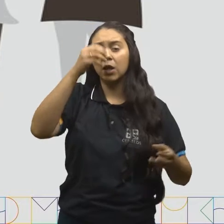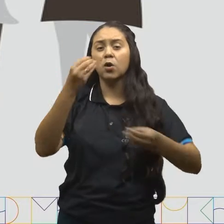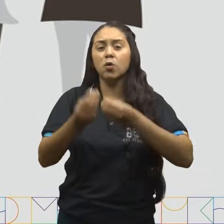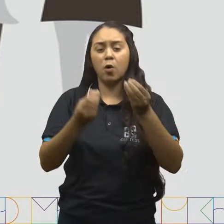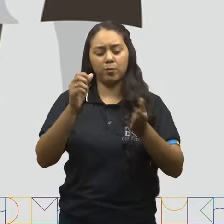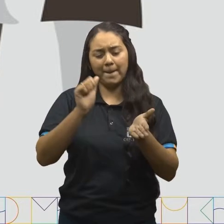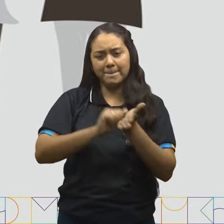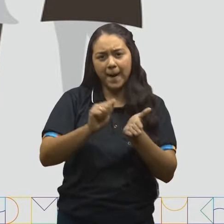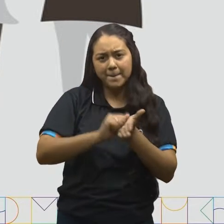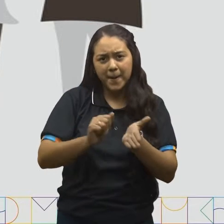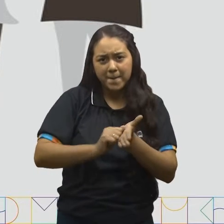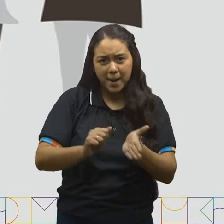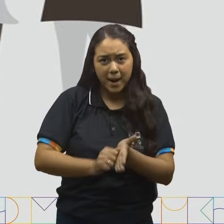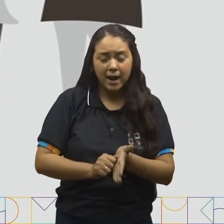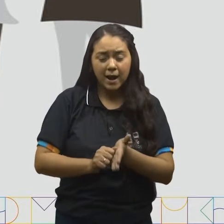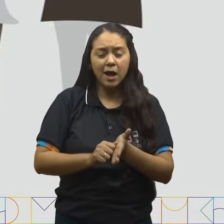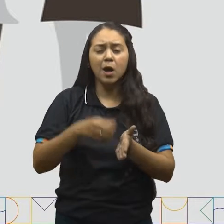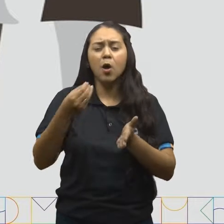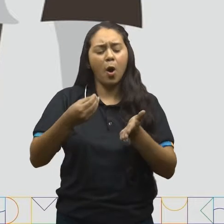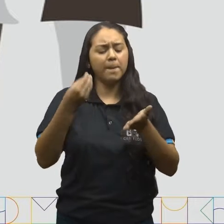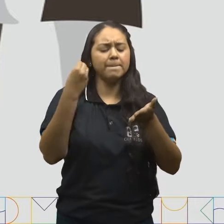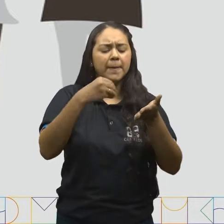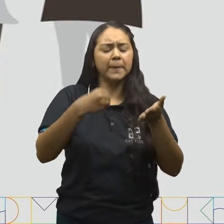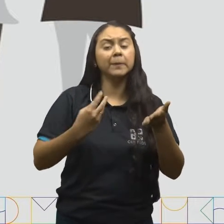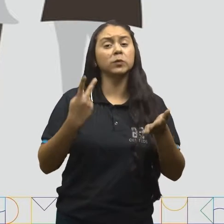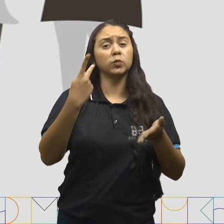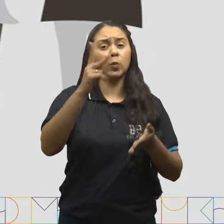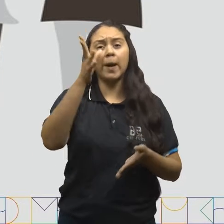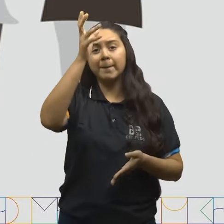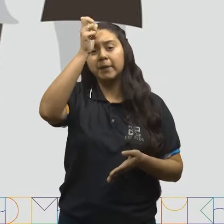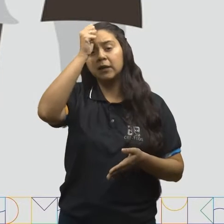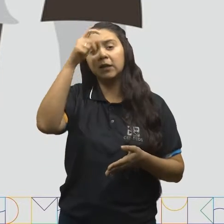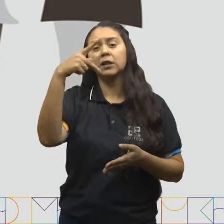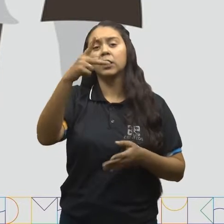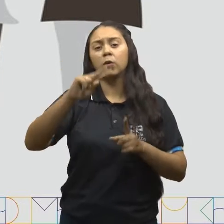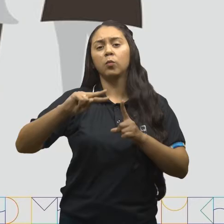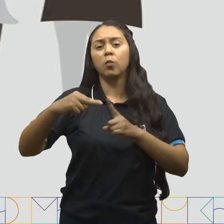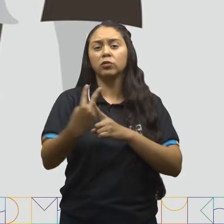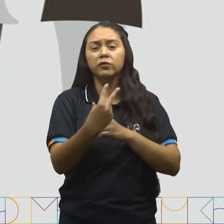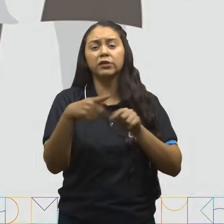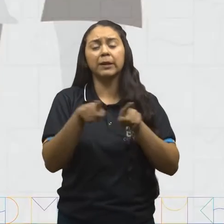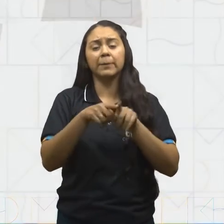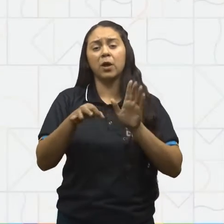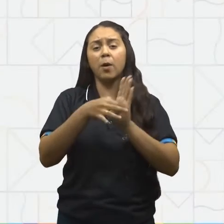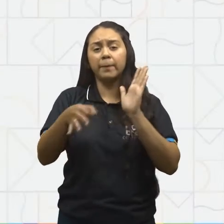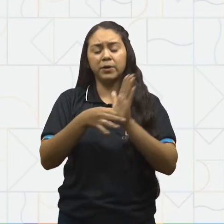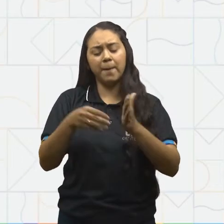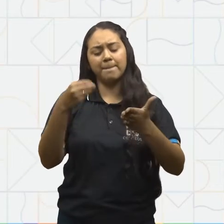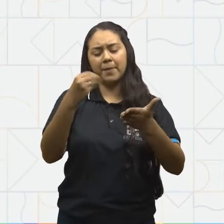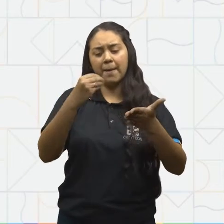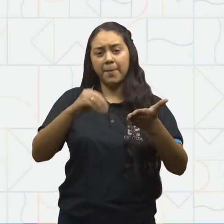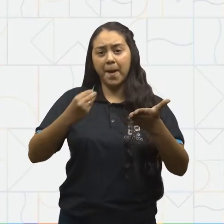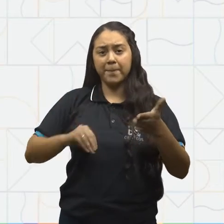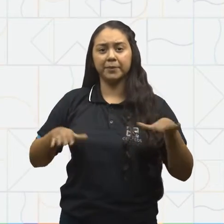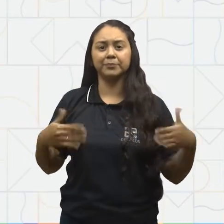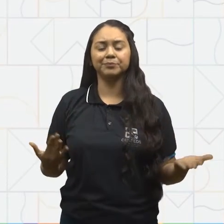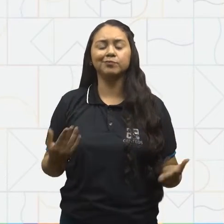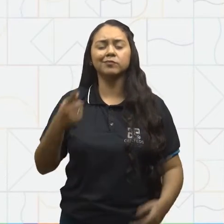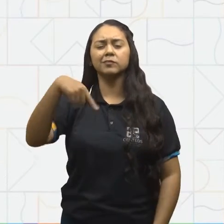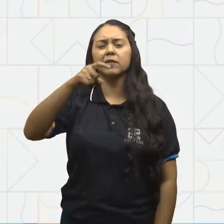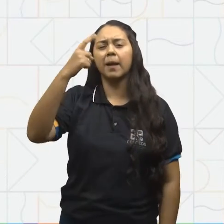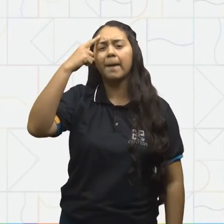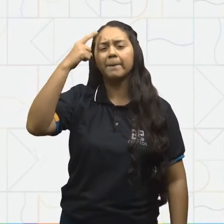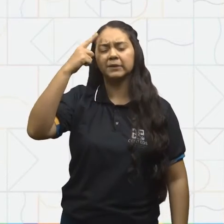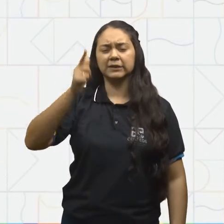e não apenas oralmente, aprender a defender o seu ponto de vista. Imagine que haja